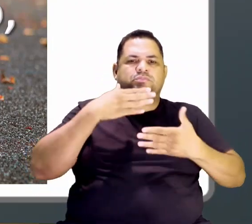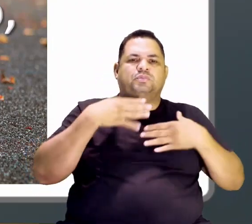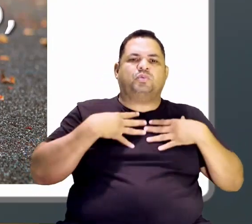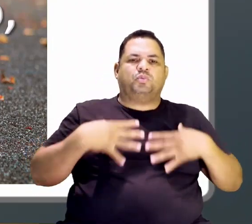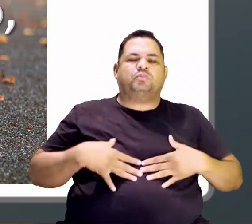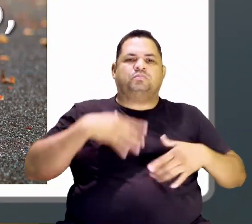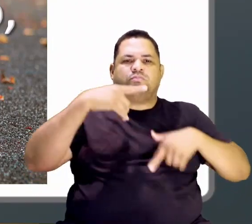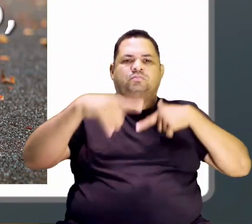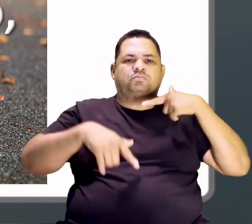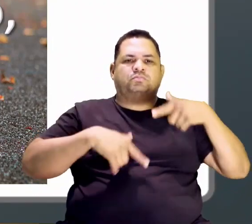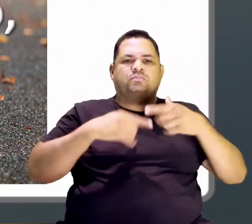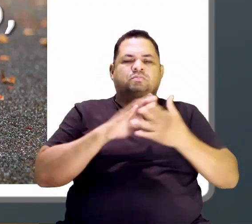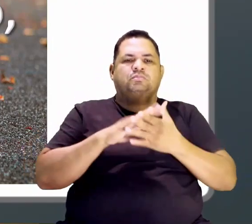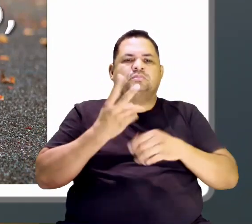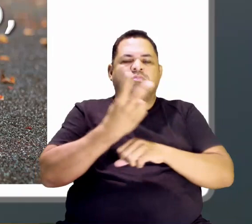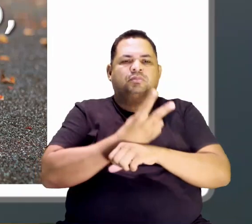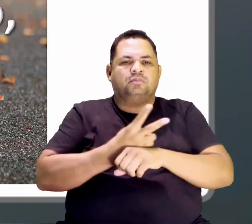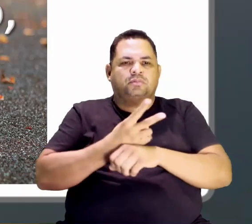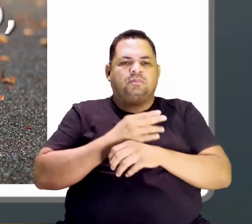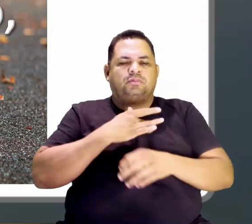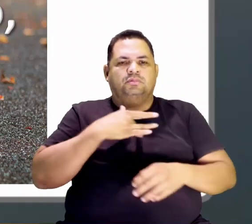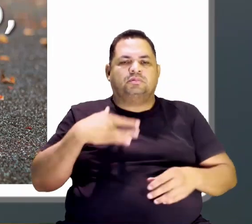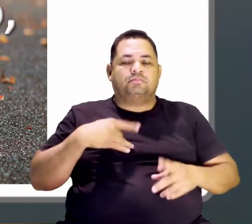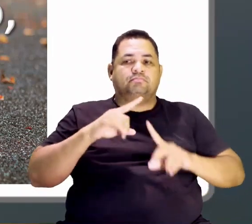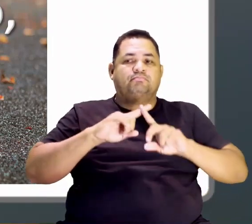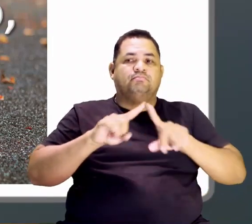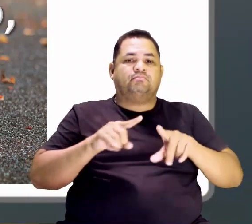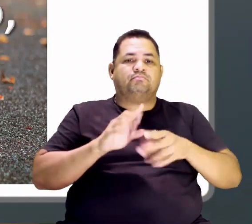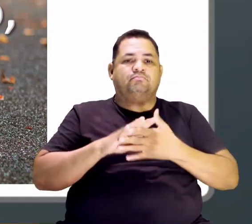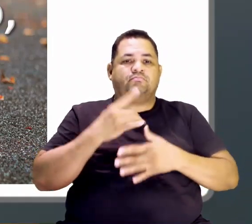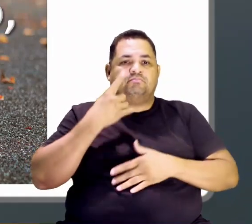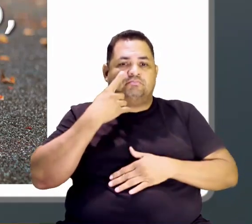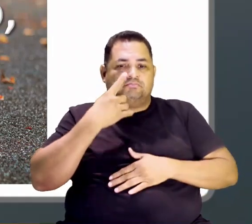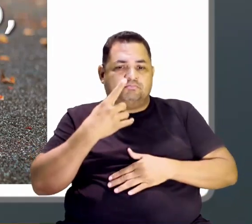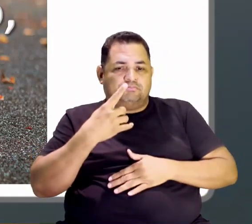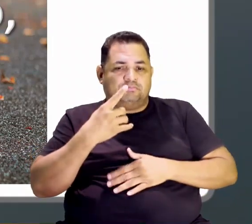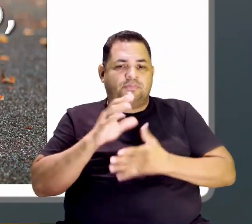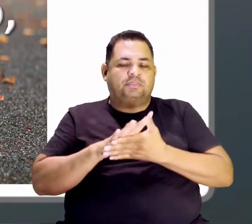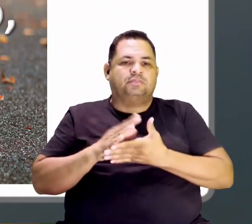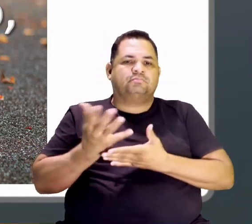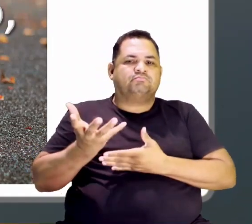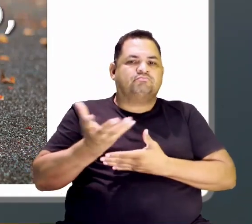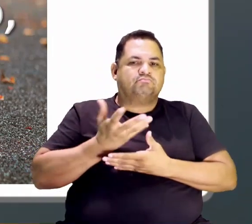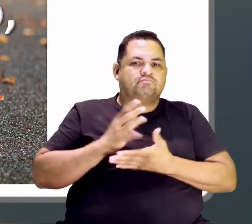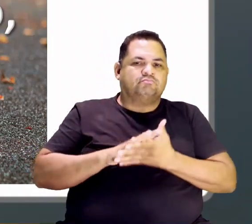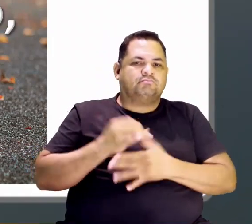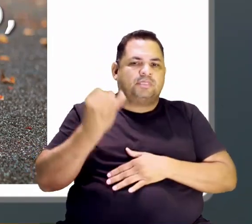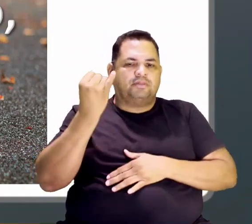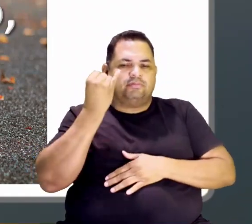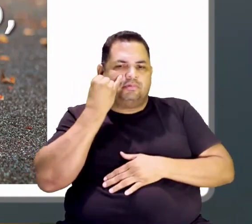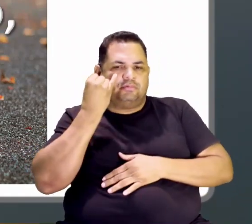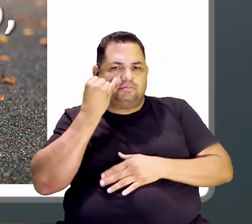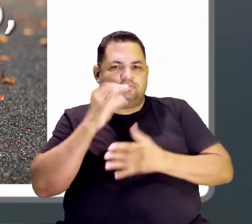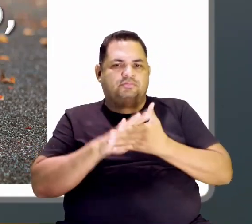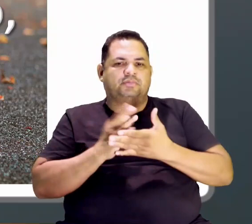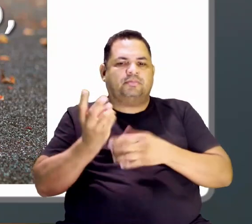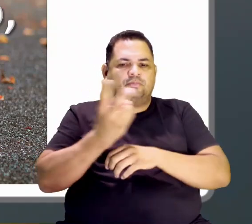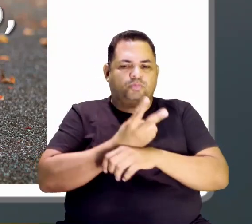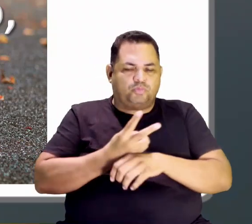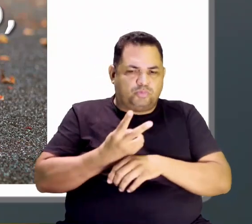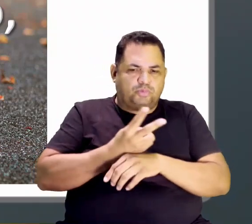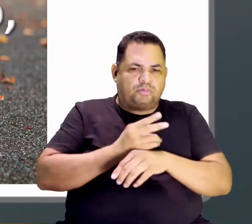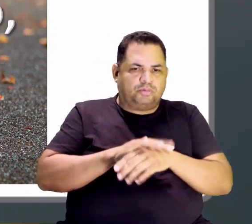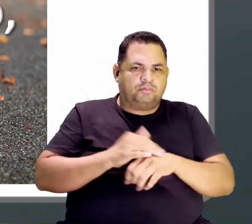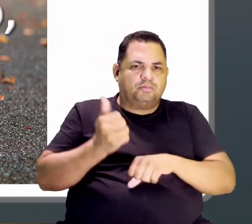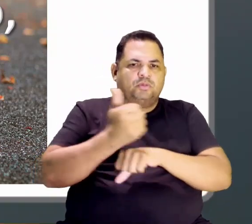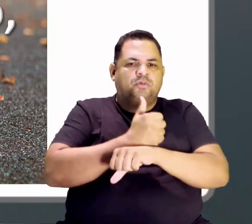você, você está buscando saúde. Mas aí você vai buscar mais informações, você vai buscar um profissional para te orientar, você vai buscar um